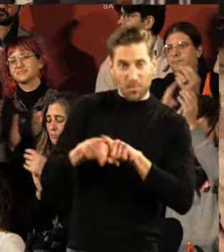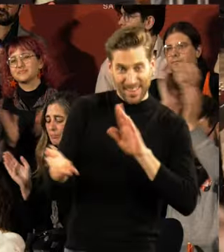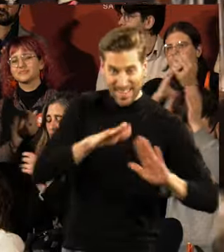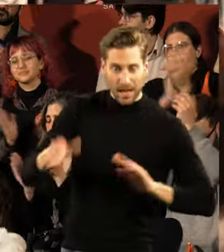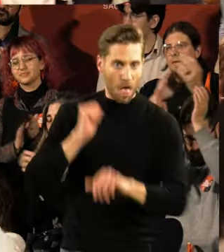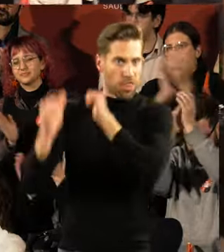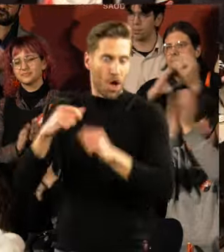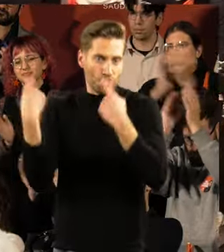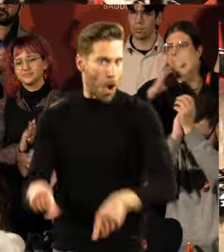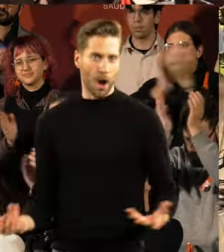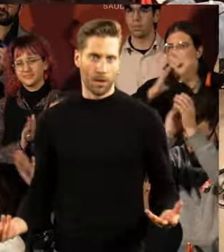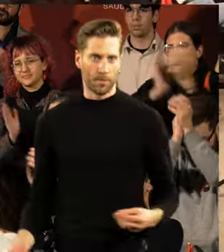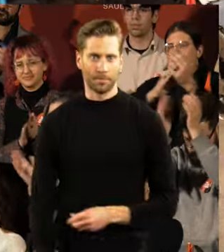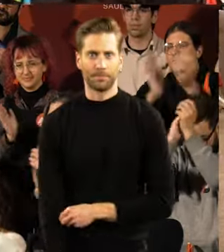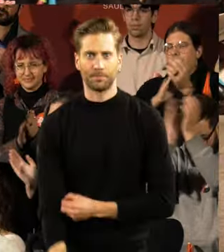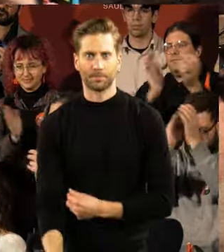retrocesso.